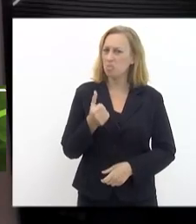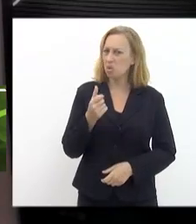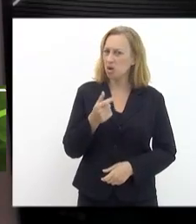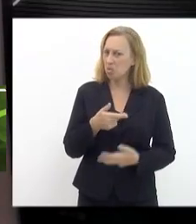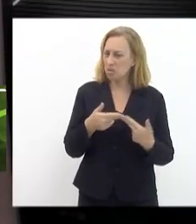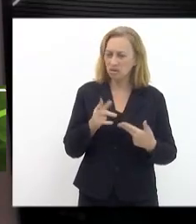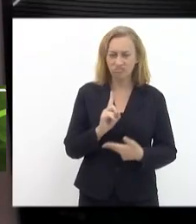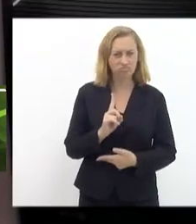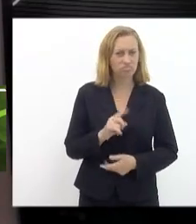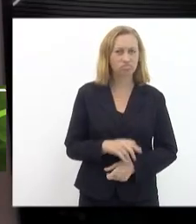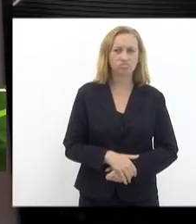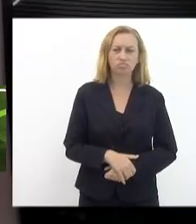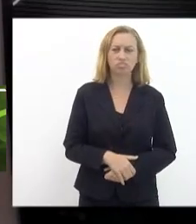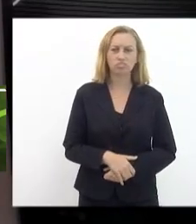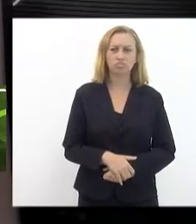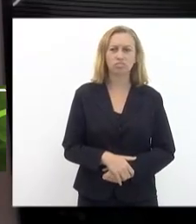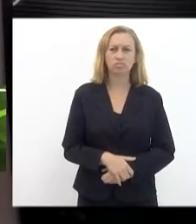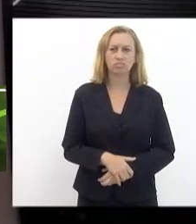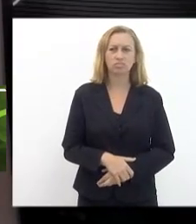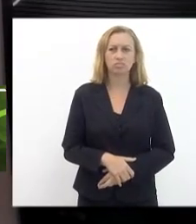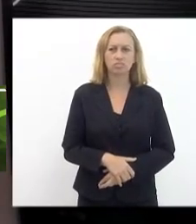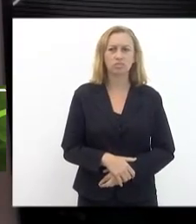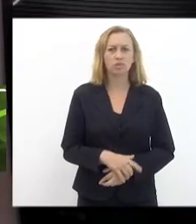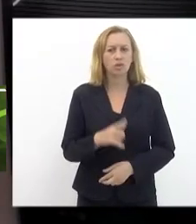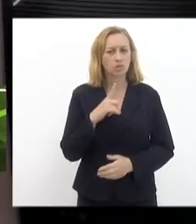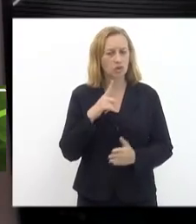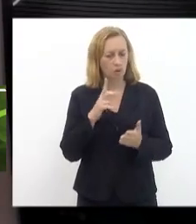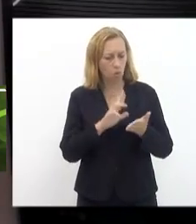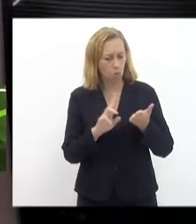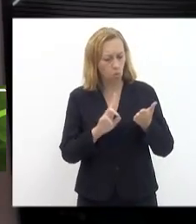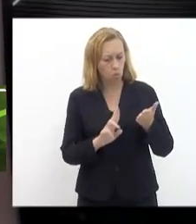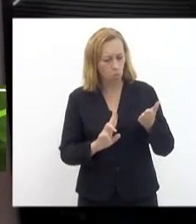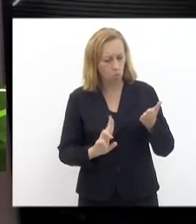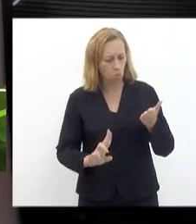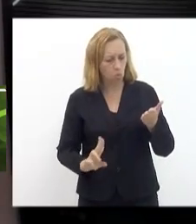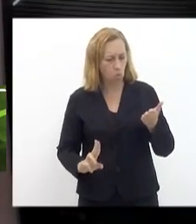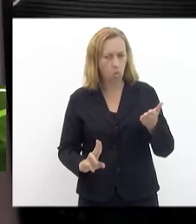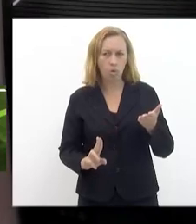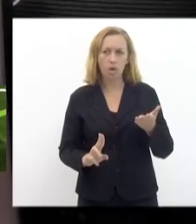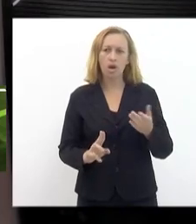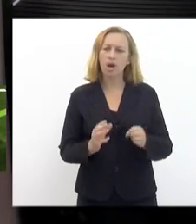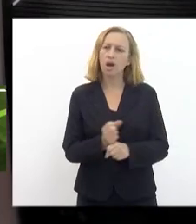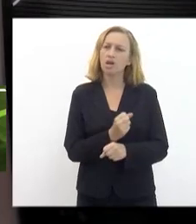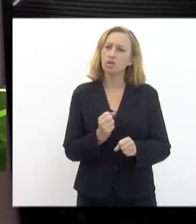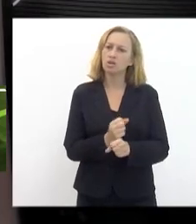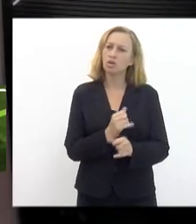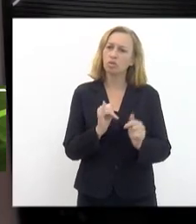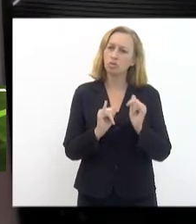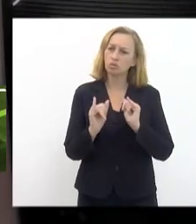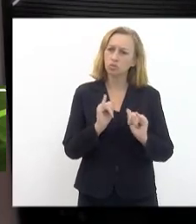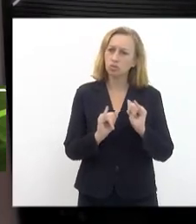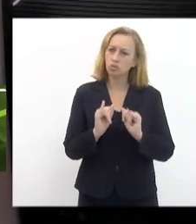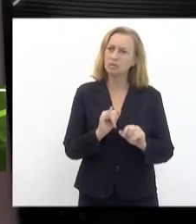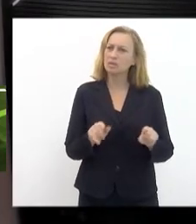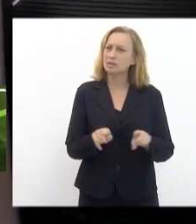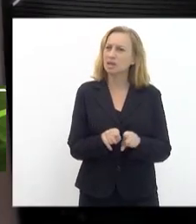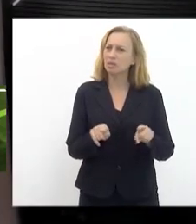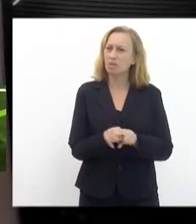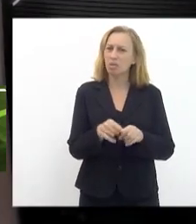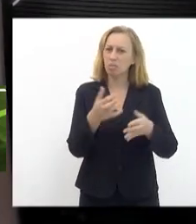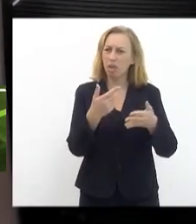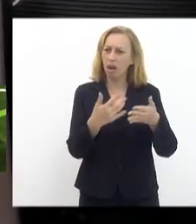pouca coisa não e eu tenho a listagem aqui das obras que foram anunciadas também é